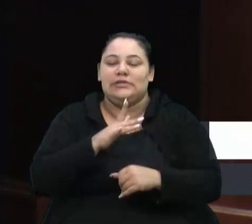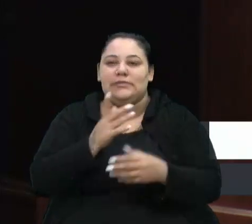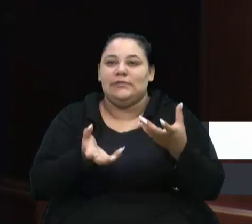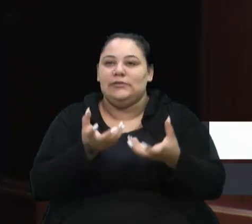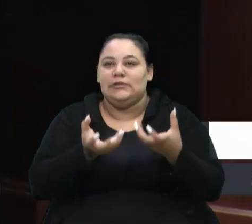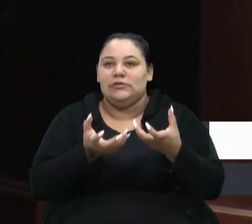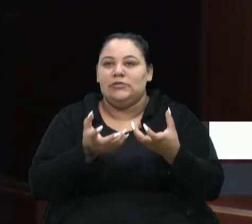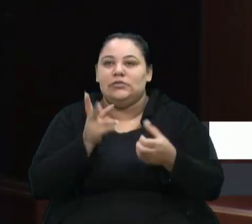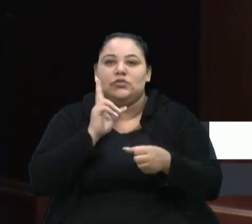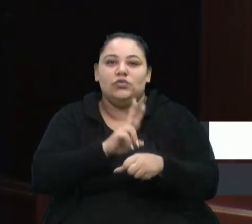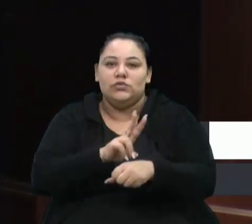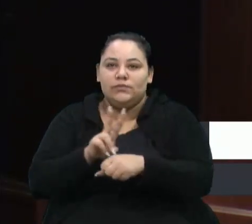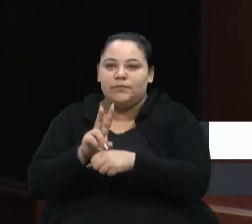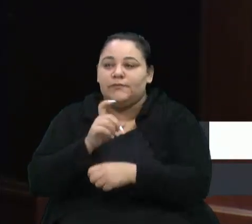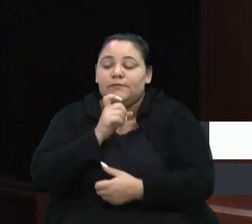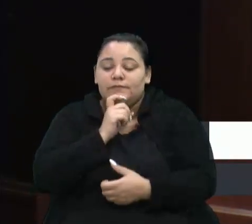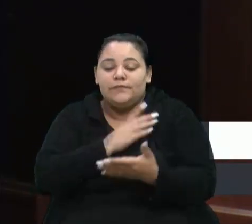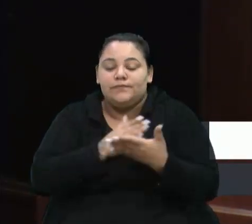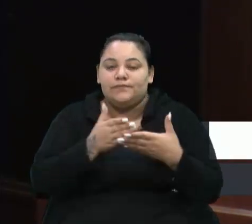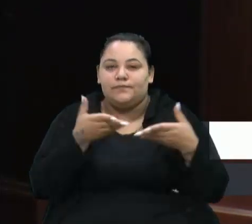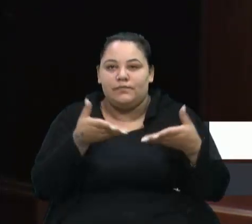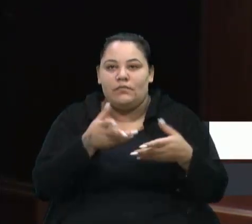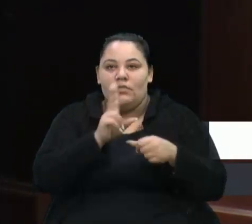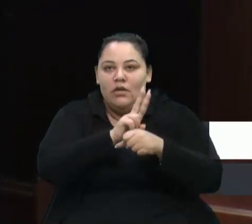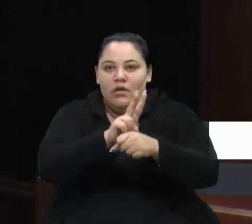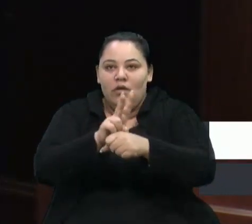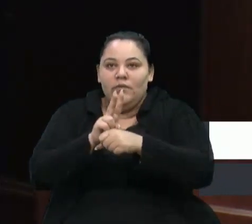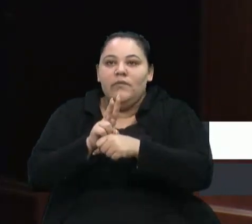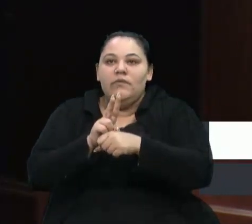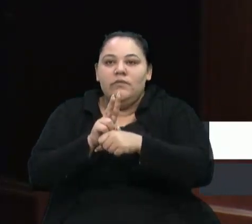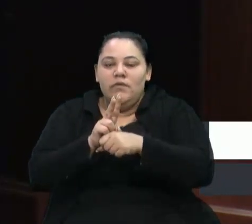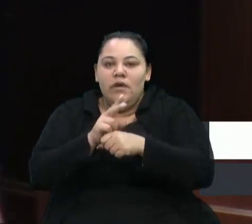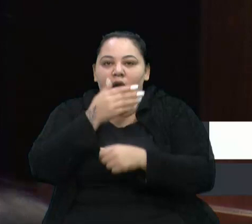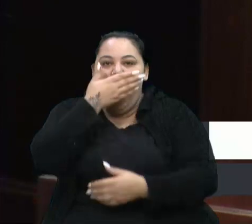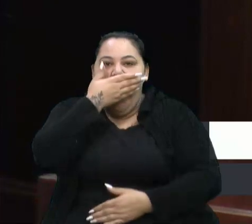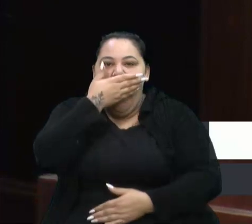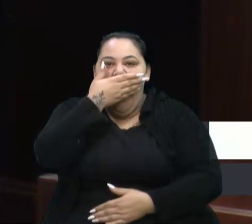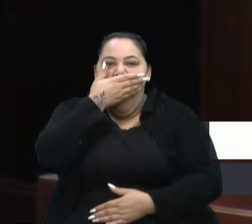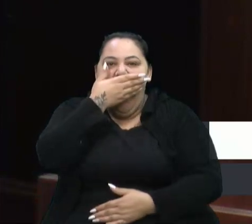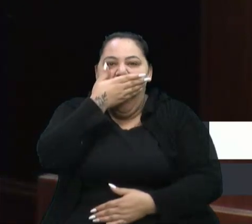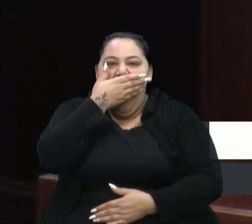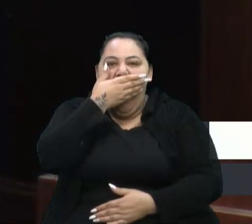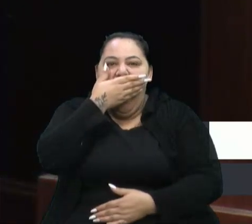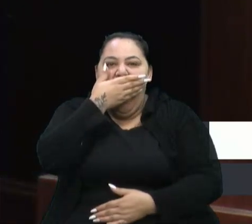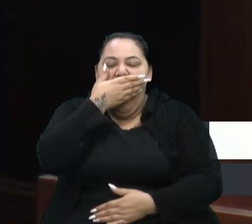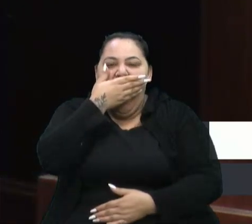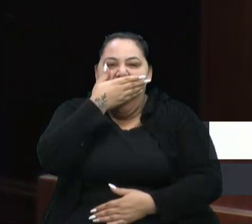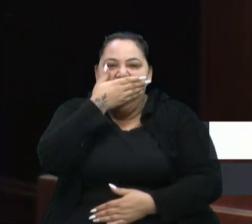inicia-se hoje o inverno, para nós se cuidar aí desses vilões que estão incendiando essas casas aqui em